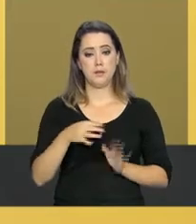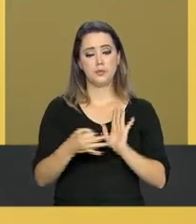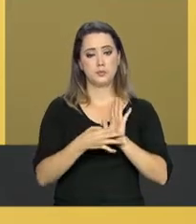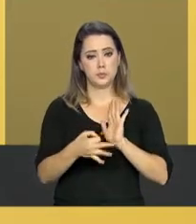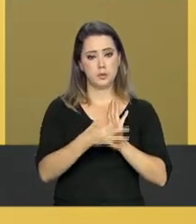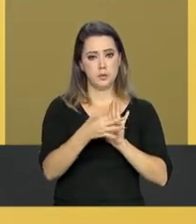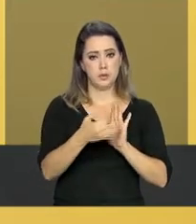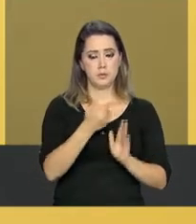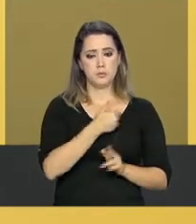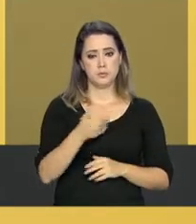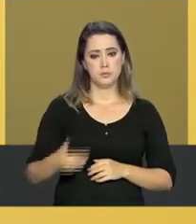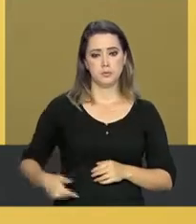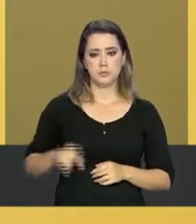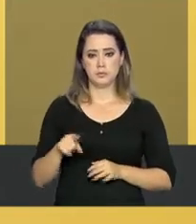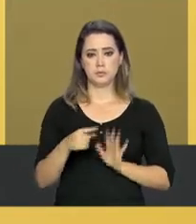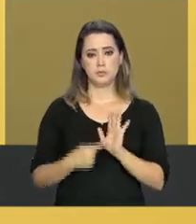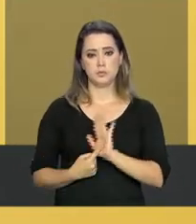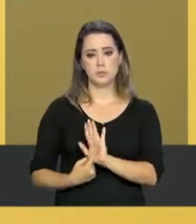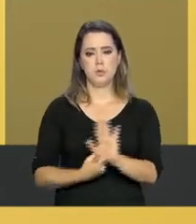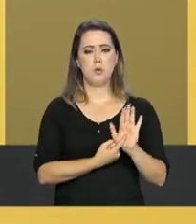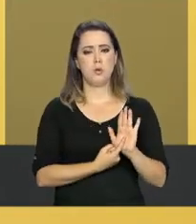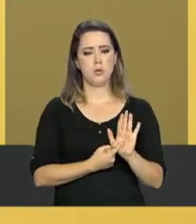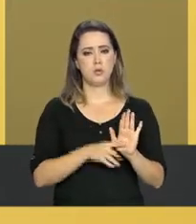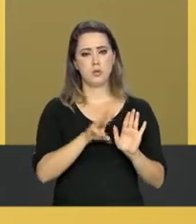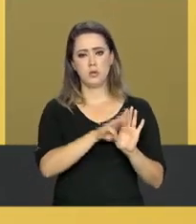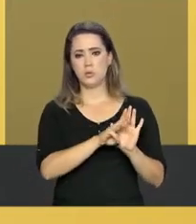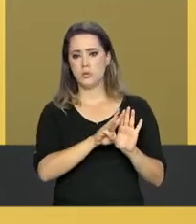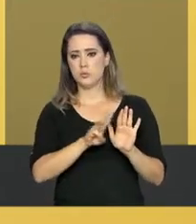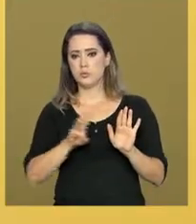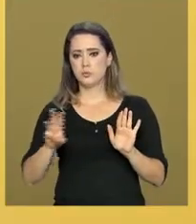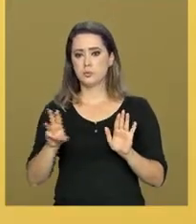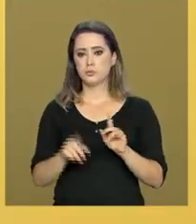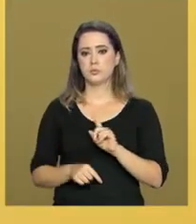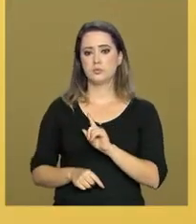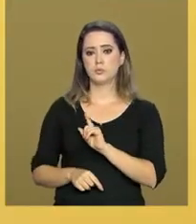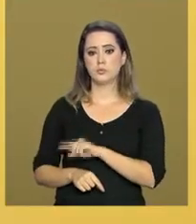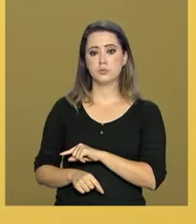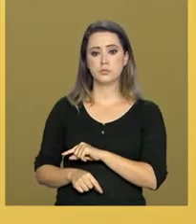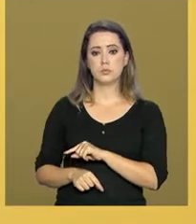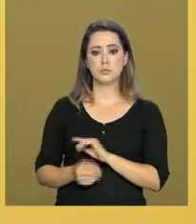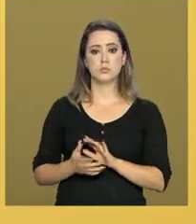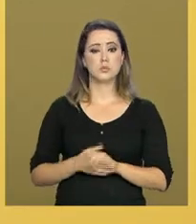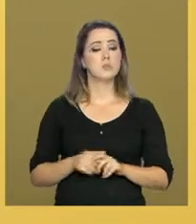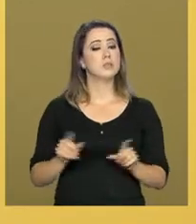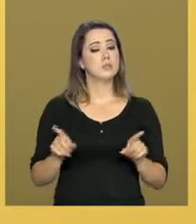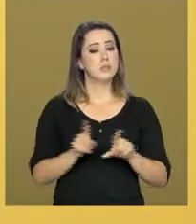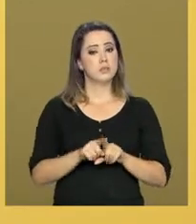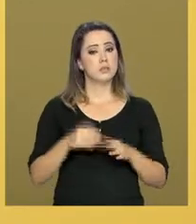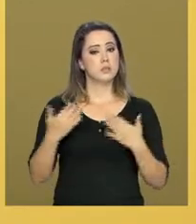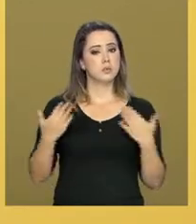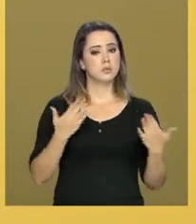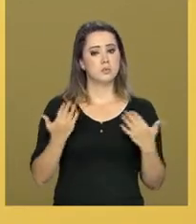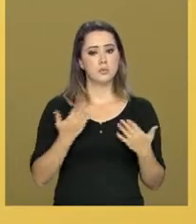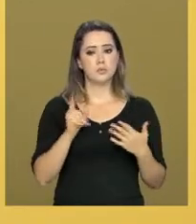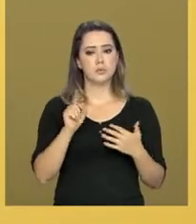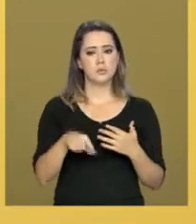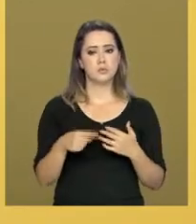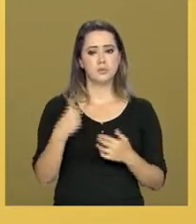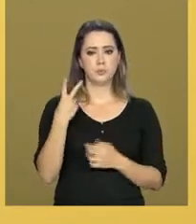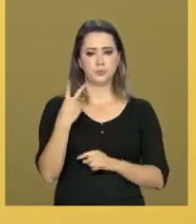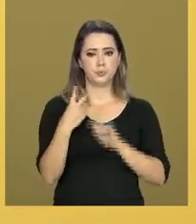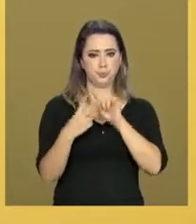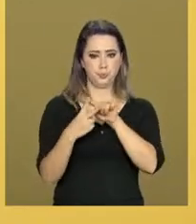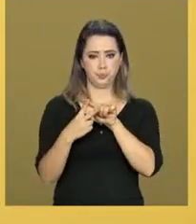a onde ele fica aberto no site da cone tech e tanto e só é feito de duas